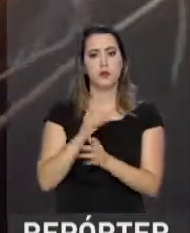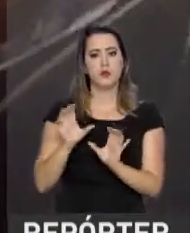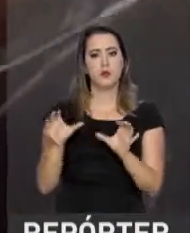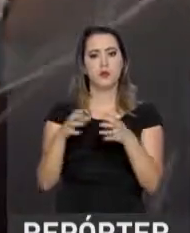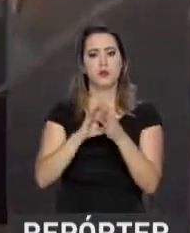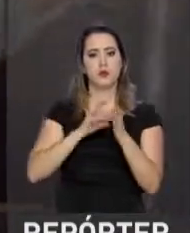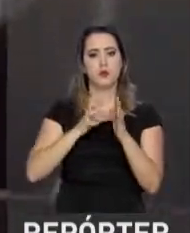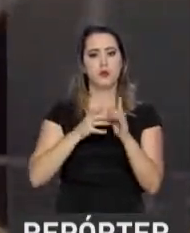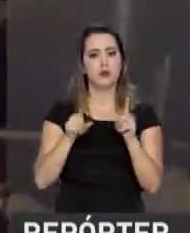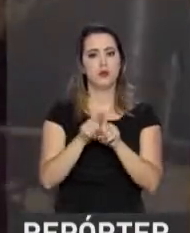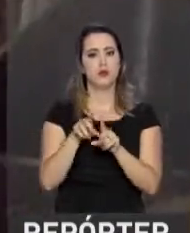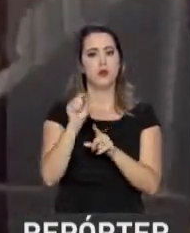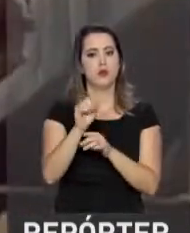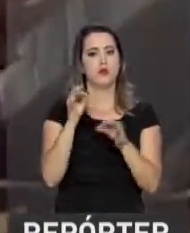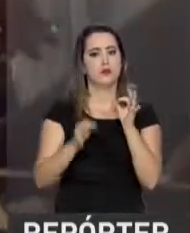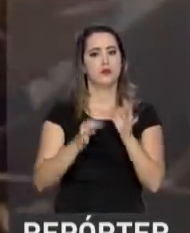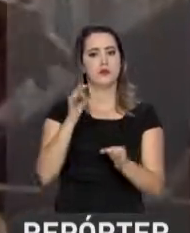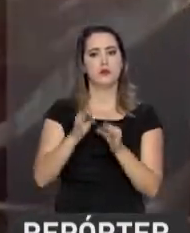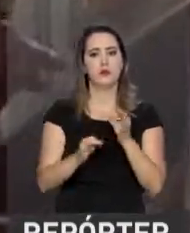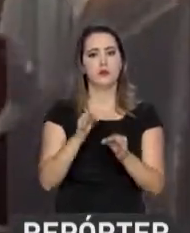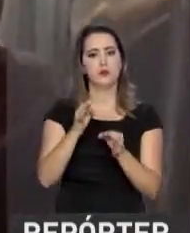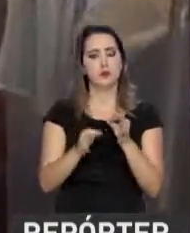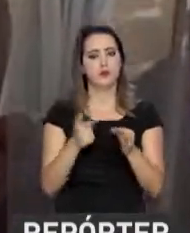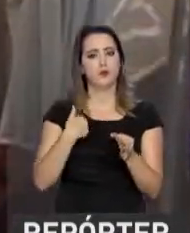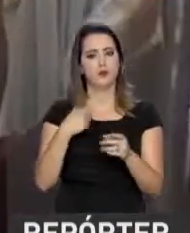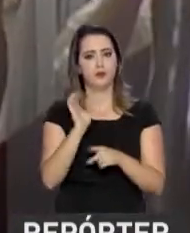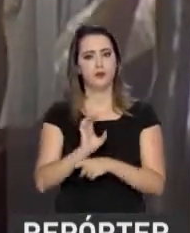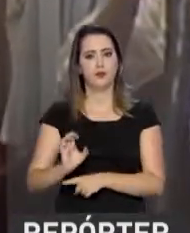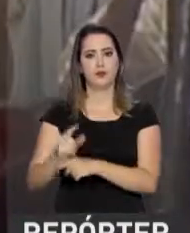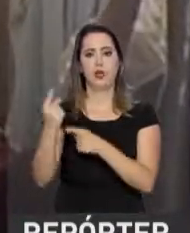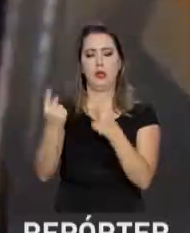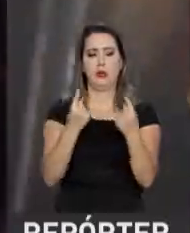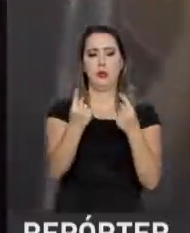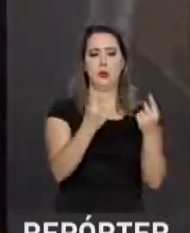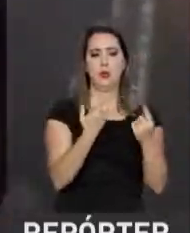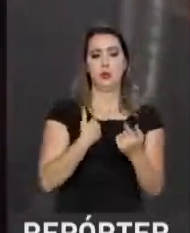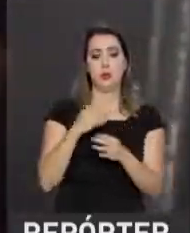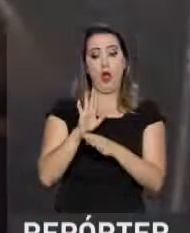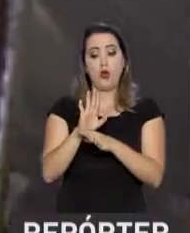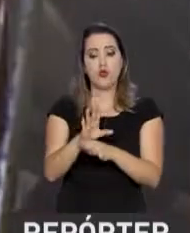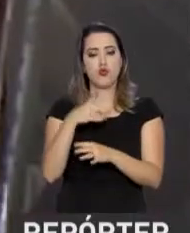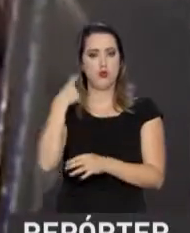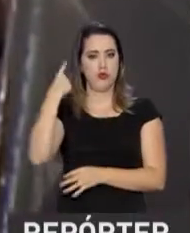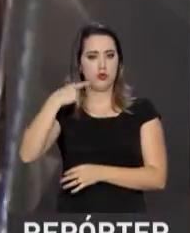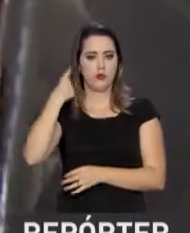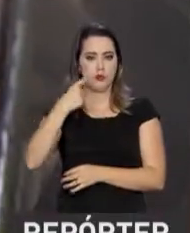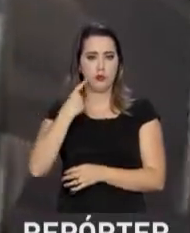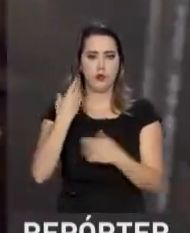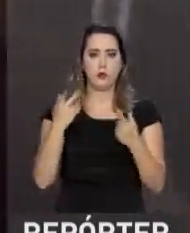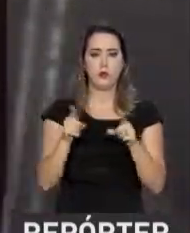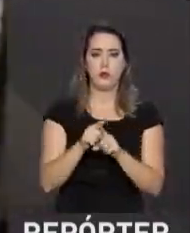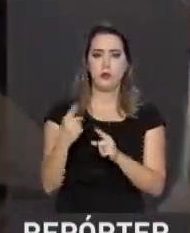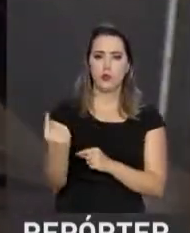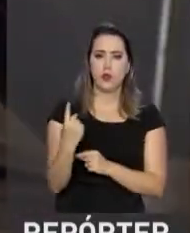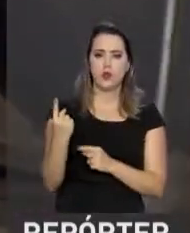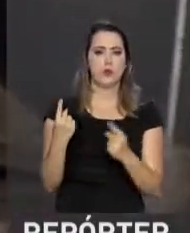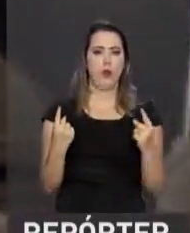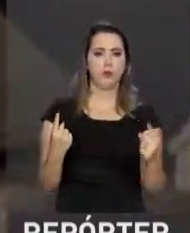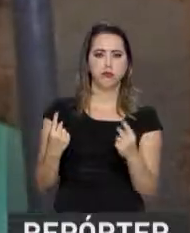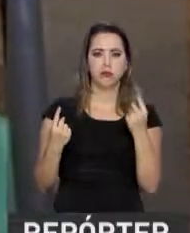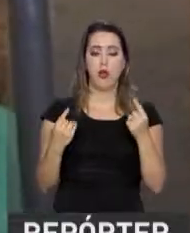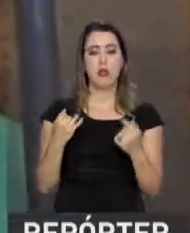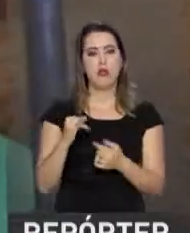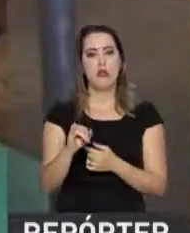de dados dos poderes judiciários estaduais. Cada preso receberia suporte e assistência jurídica individual e,